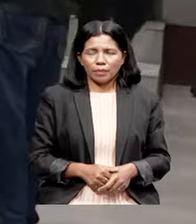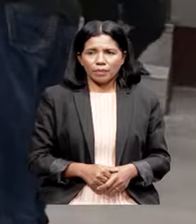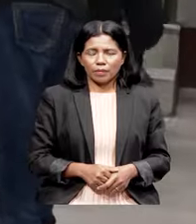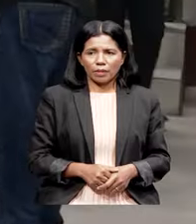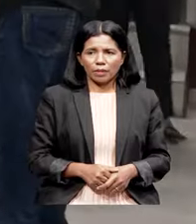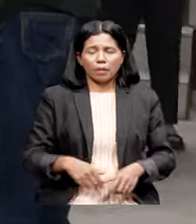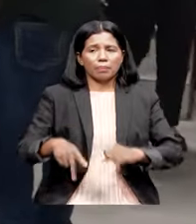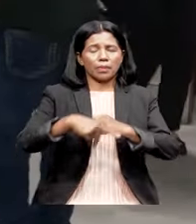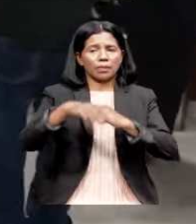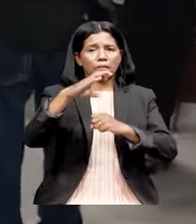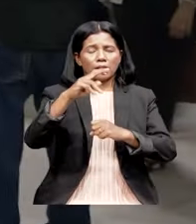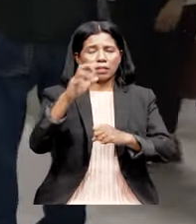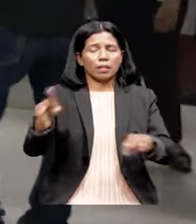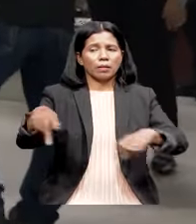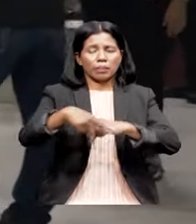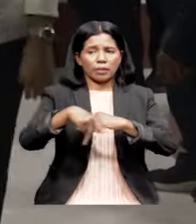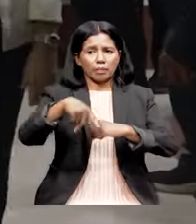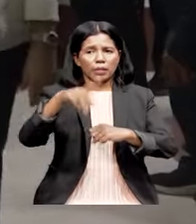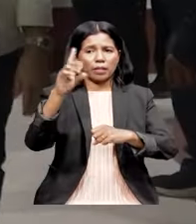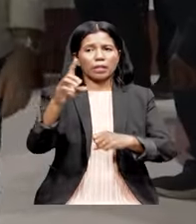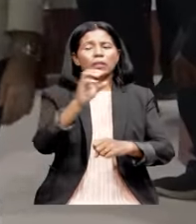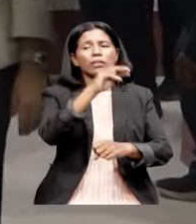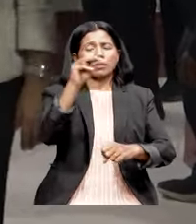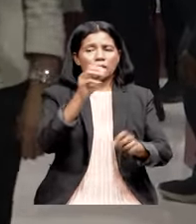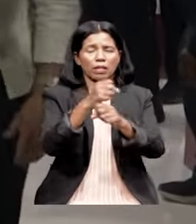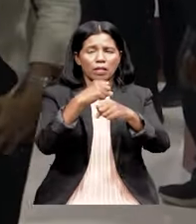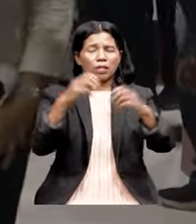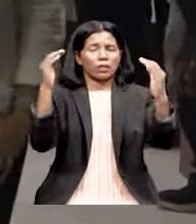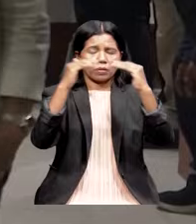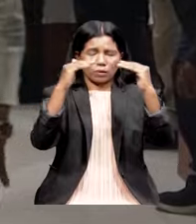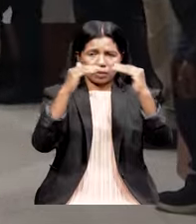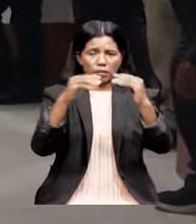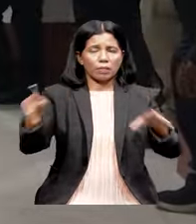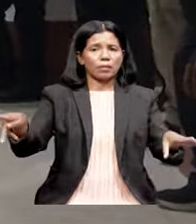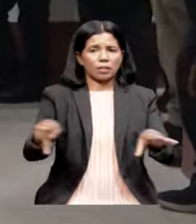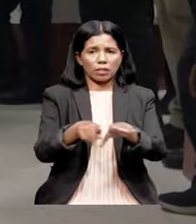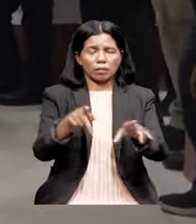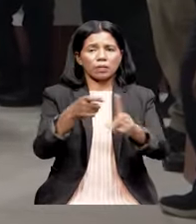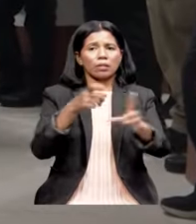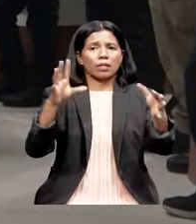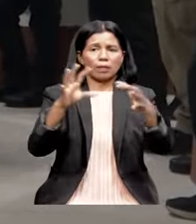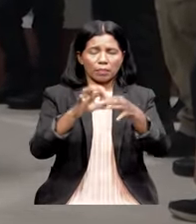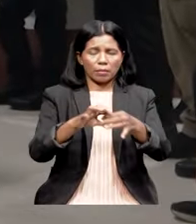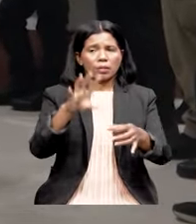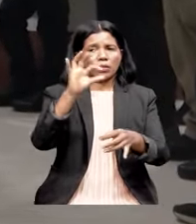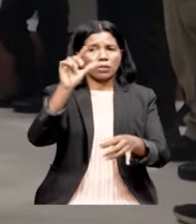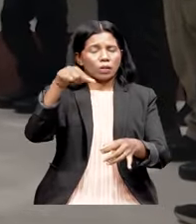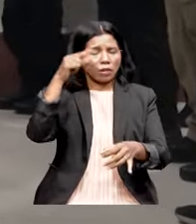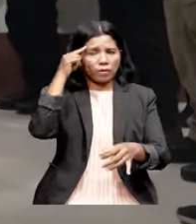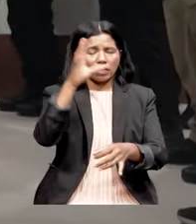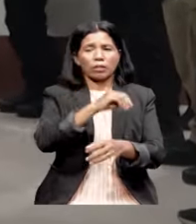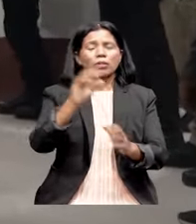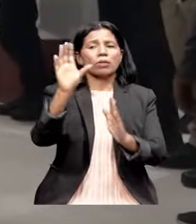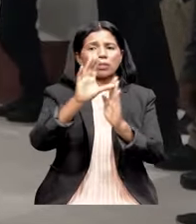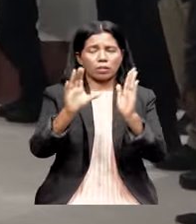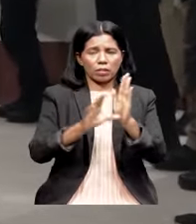Coligação Partido CNRT ou Partido Democrático e a segunda, né? Ao encontro alargada, né? Vê participa o si membro no governo constitucional, no